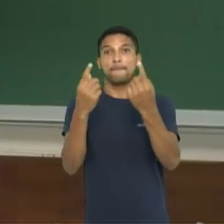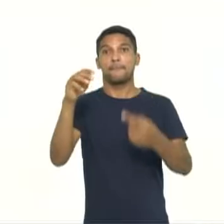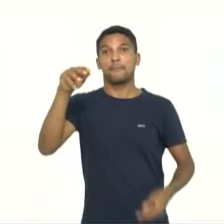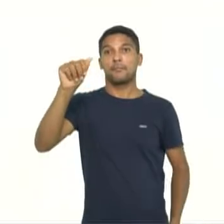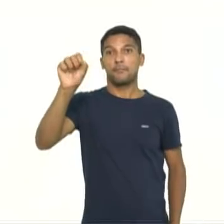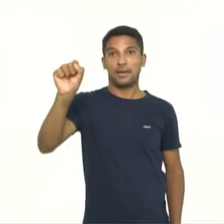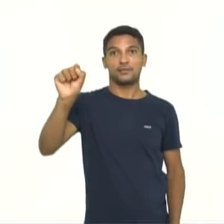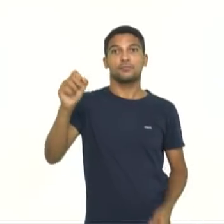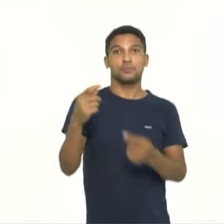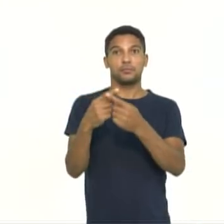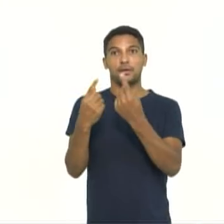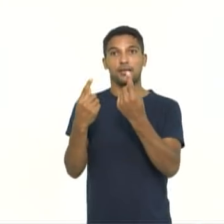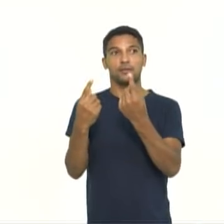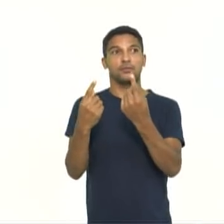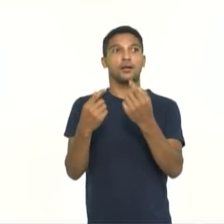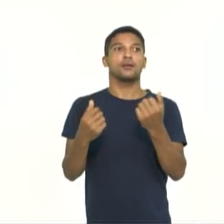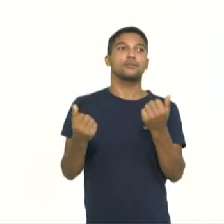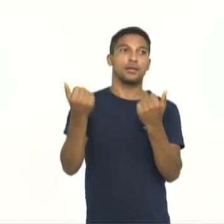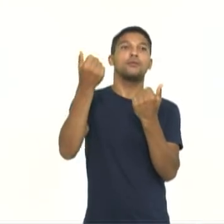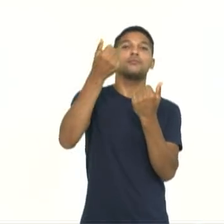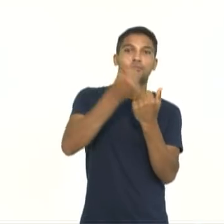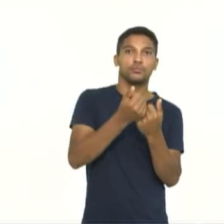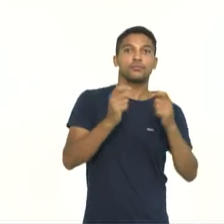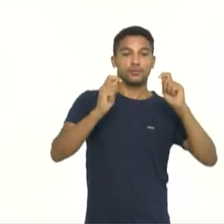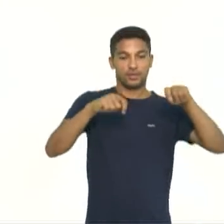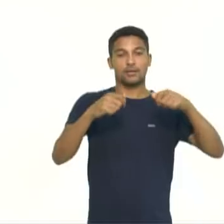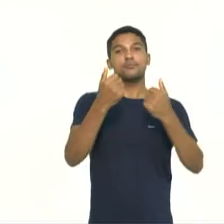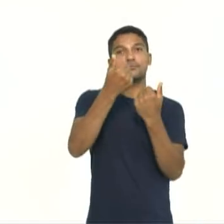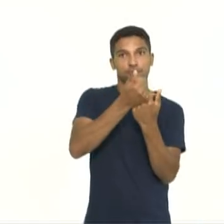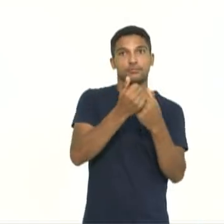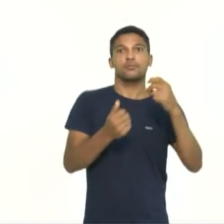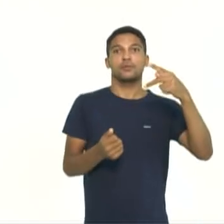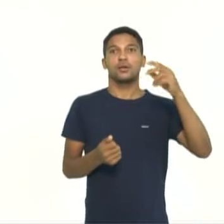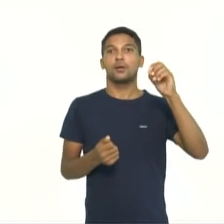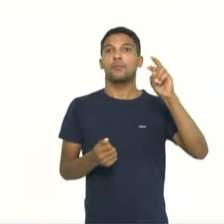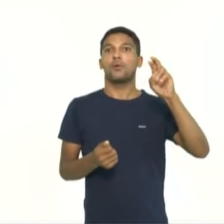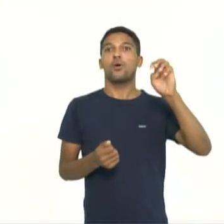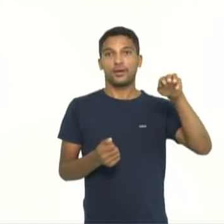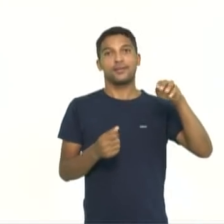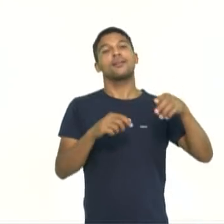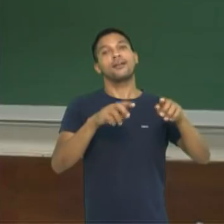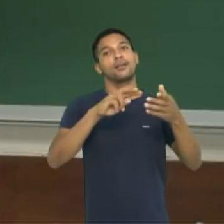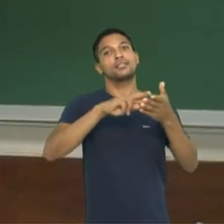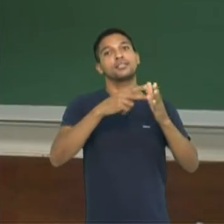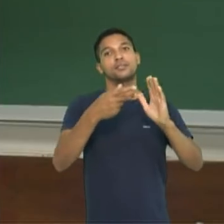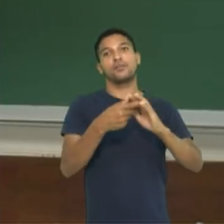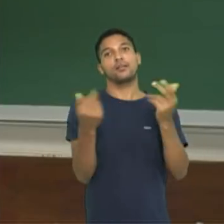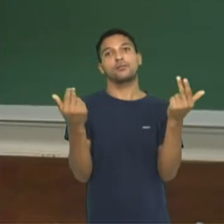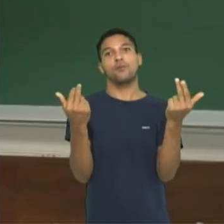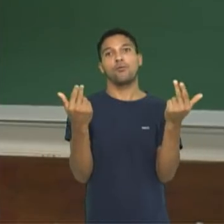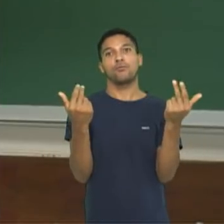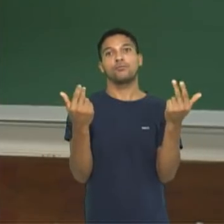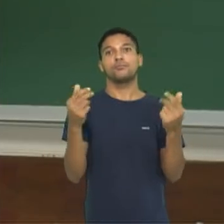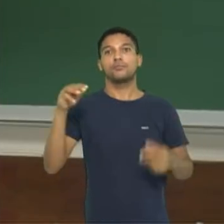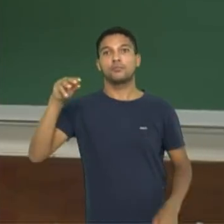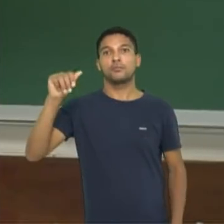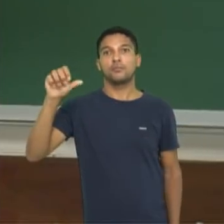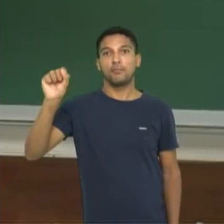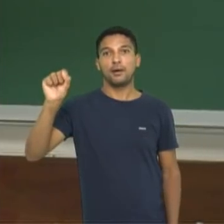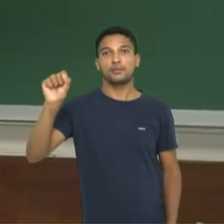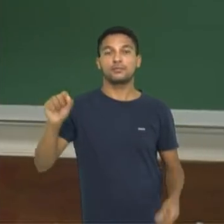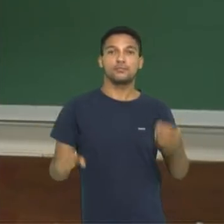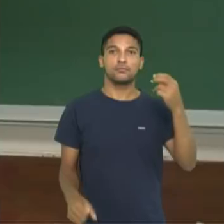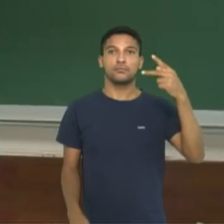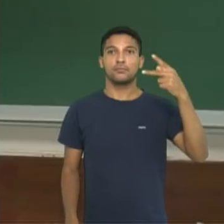eu ganhei tudo isso para o Dia das Crianças, porém não gostei muito. Né? Então é uma conjunção que é considerada parecida, é